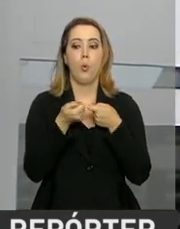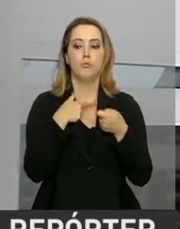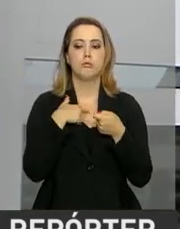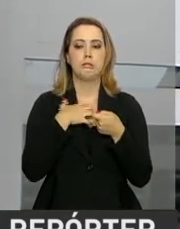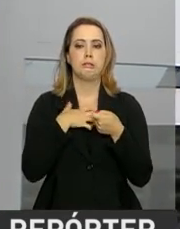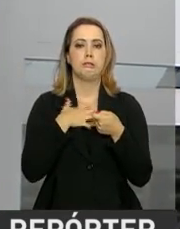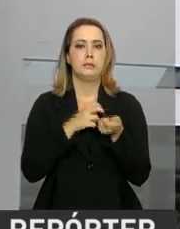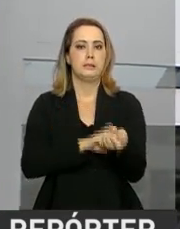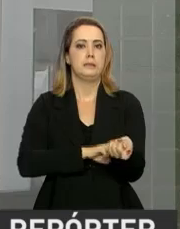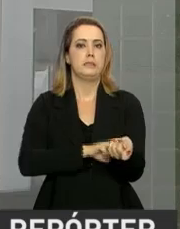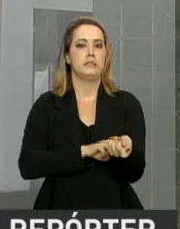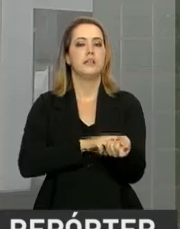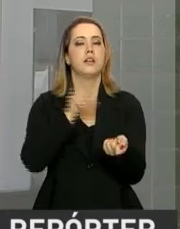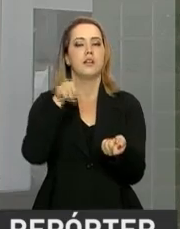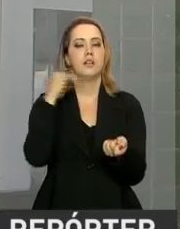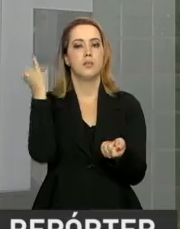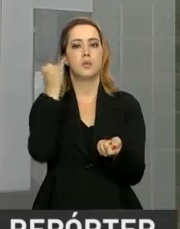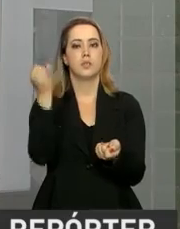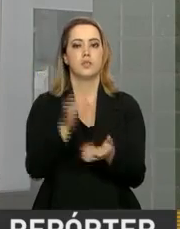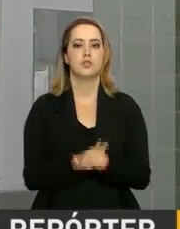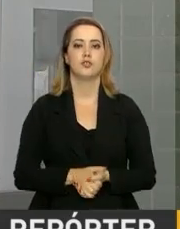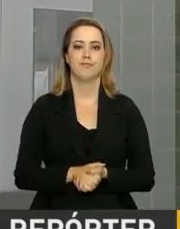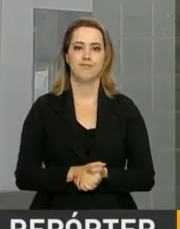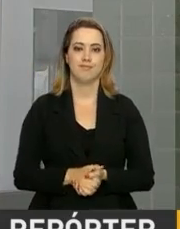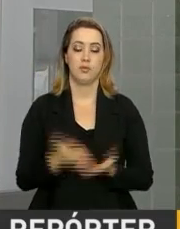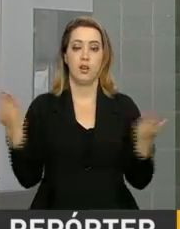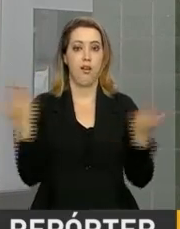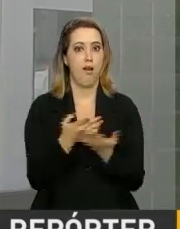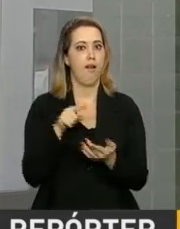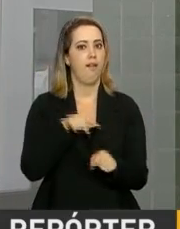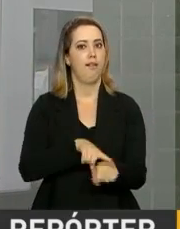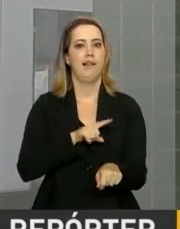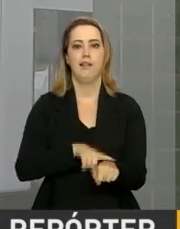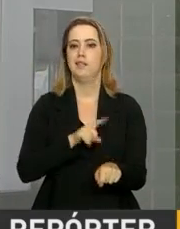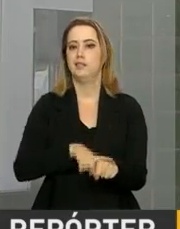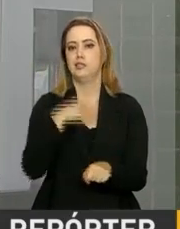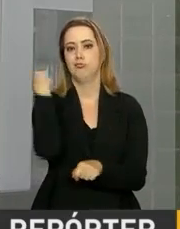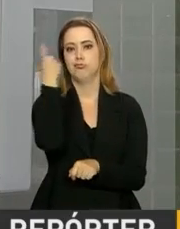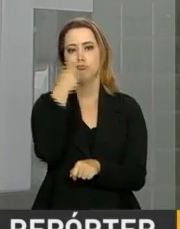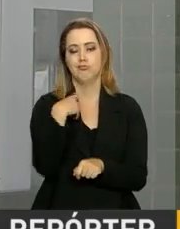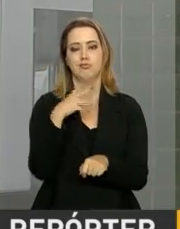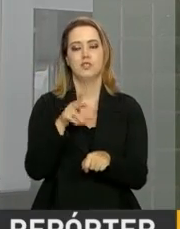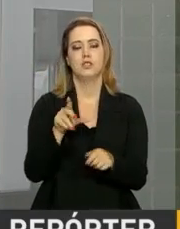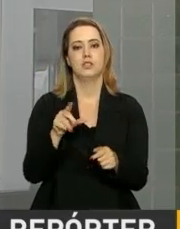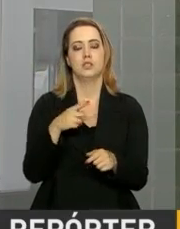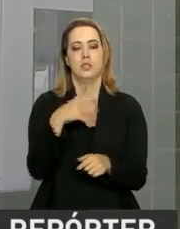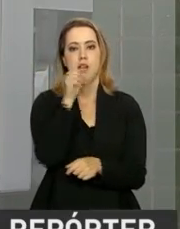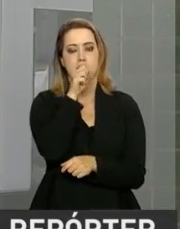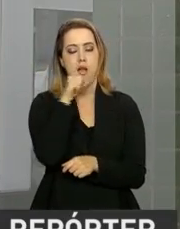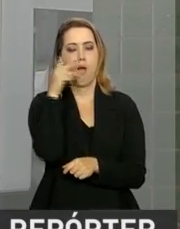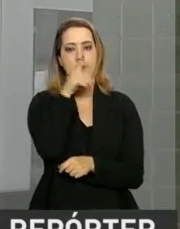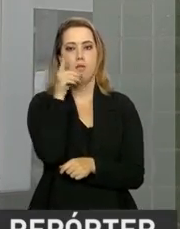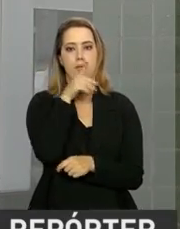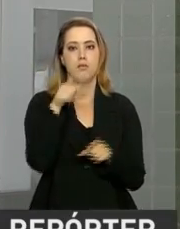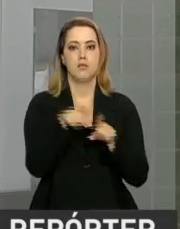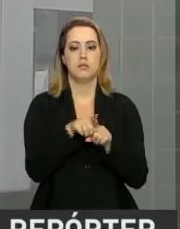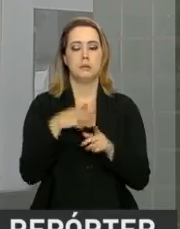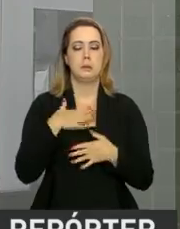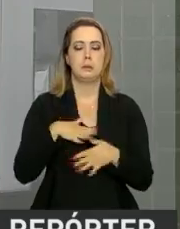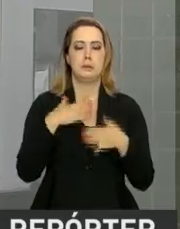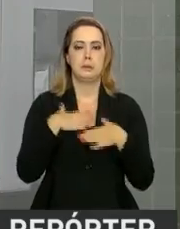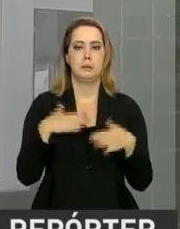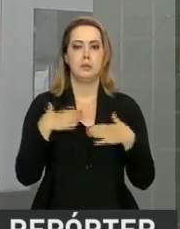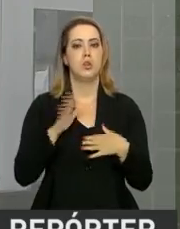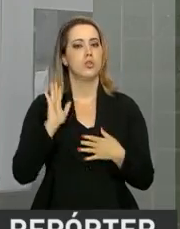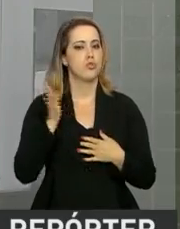é essencial o final da semana que é quando chega uma hora do enem é relaxamento porque não adianta você se expressar o